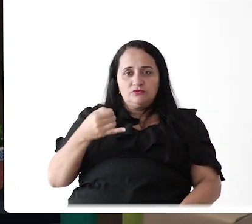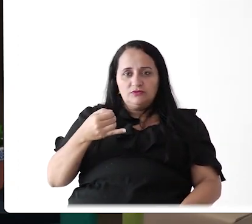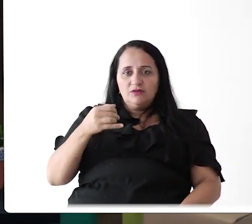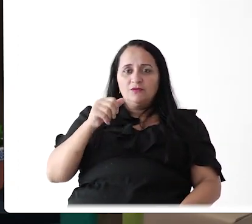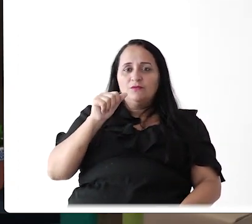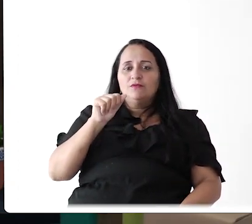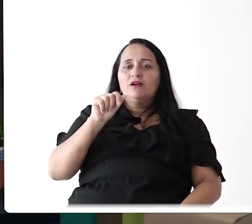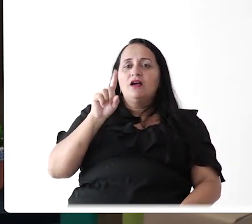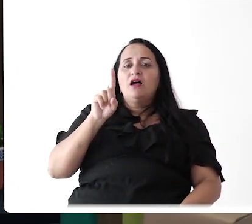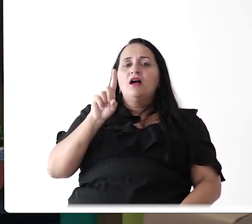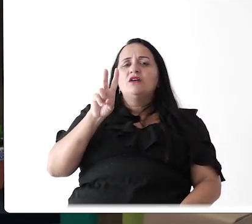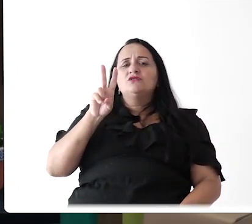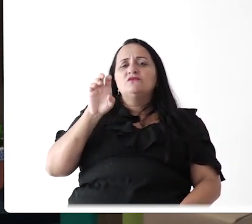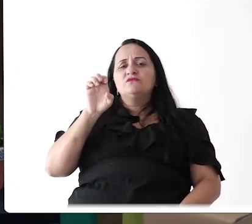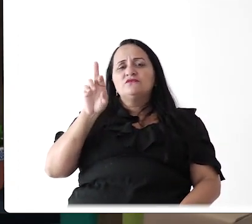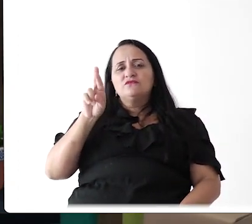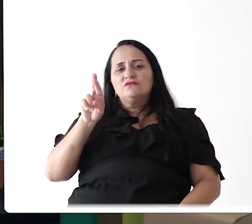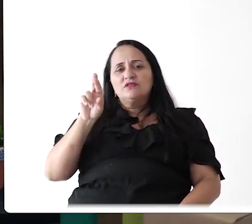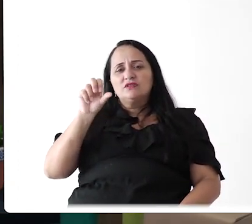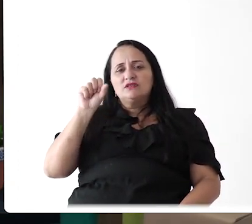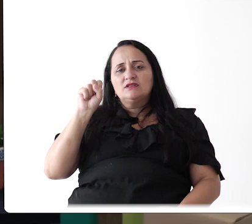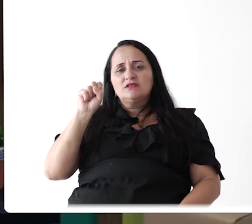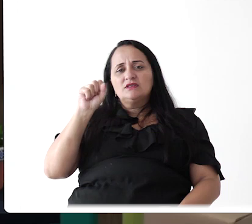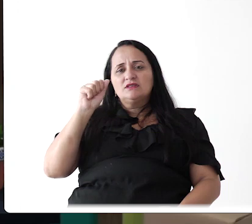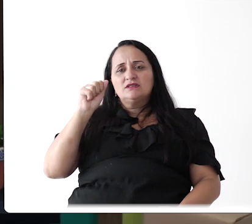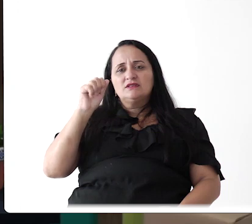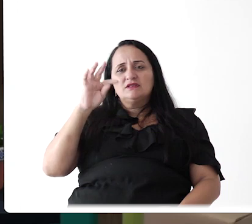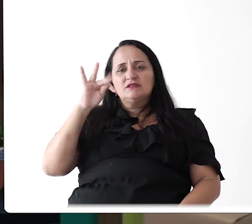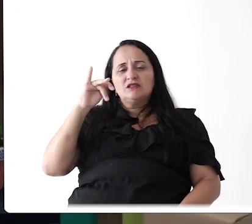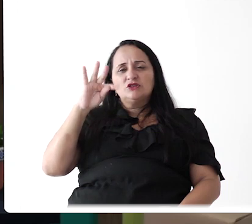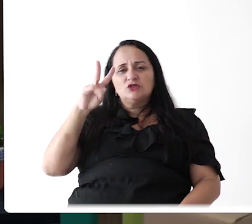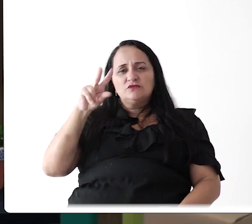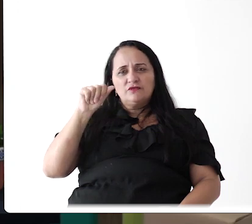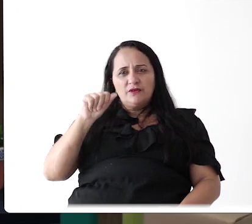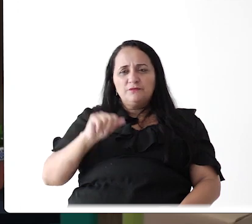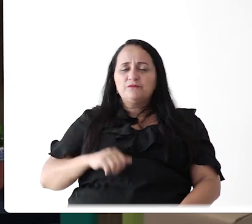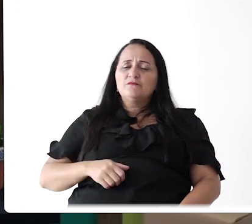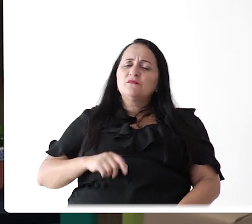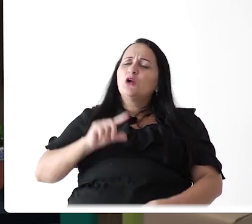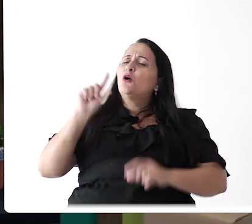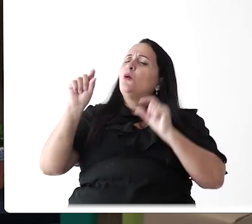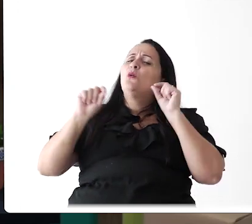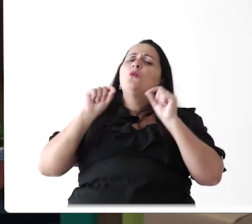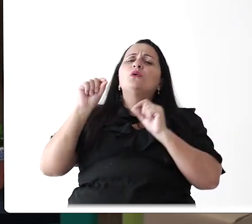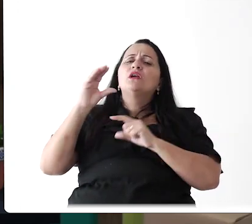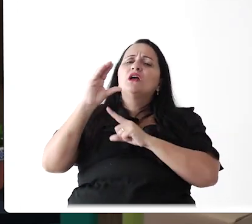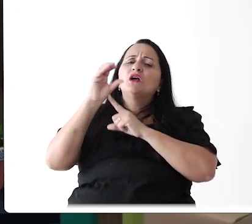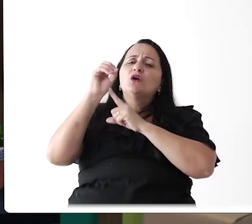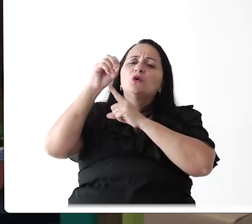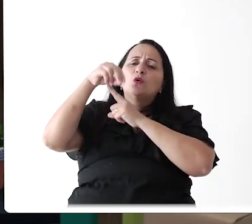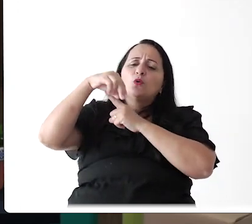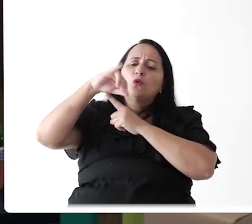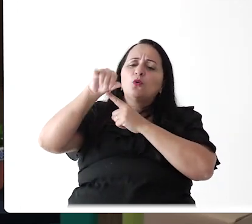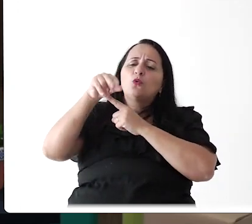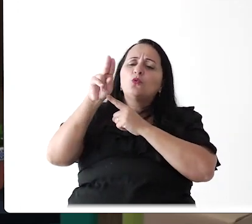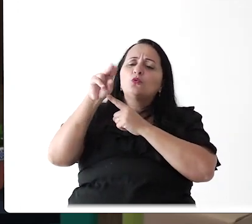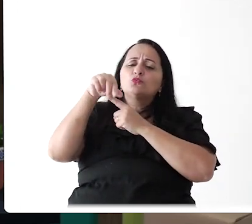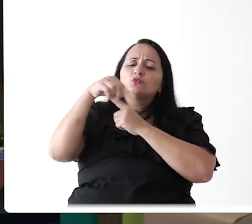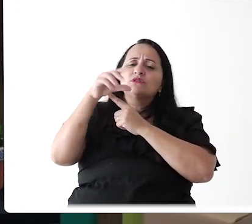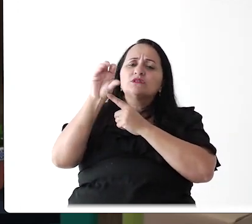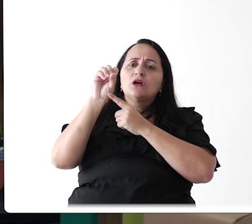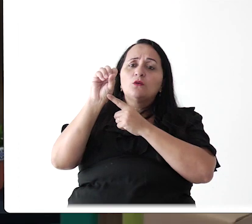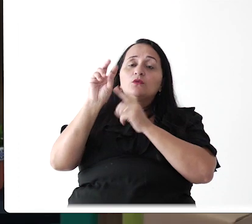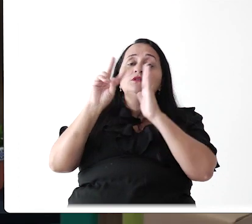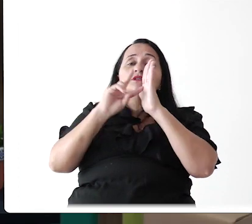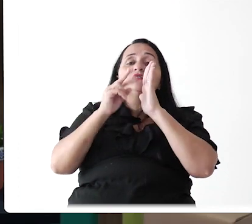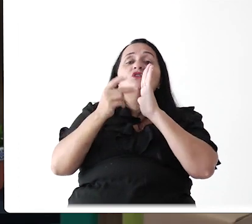adversativa. Vamos ver o que são as conjunções? Ela significa união. Ali a gente fez a união entre